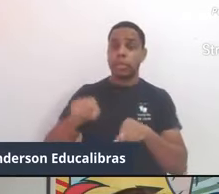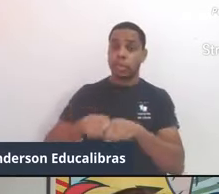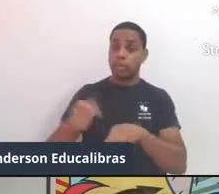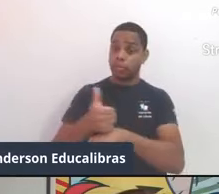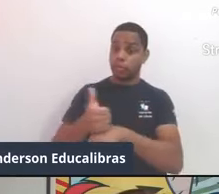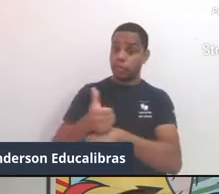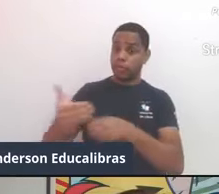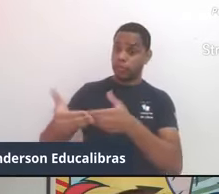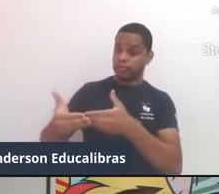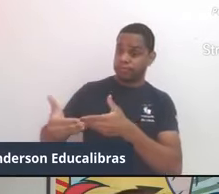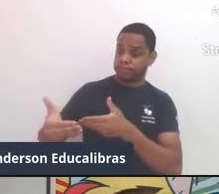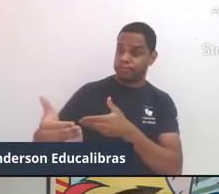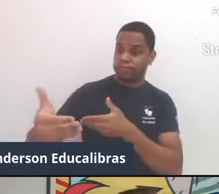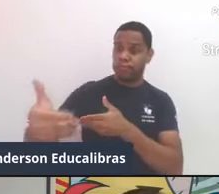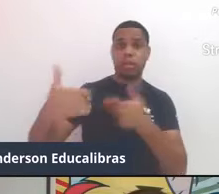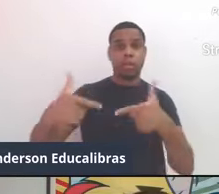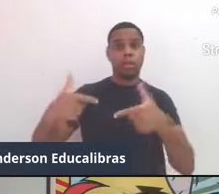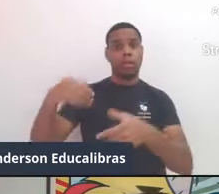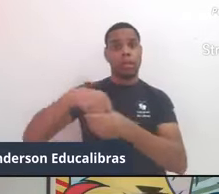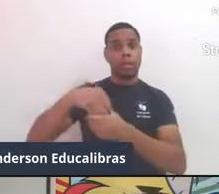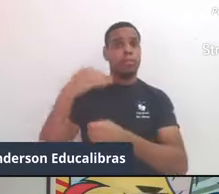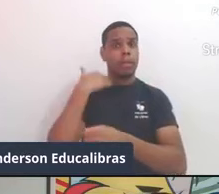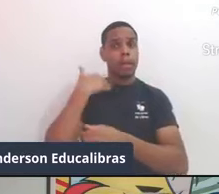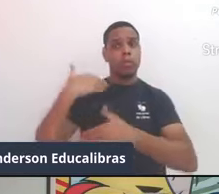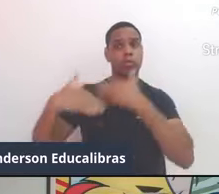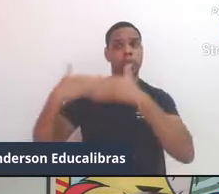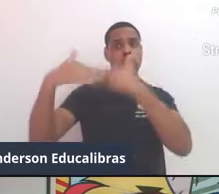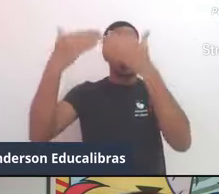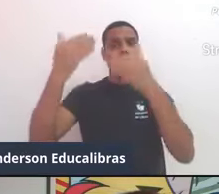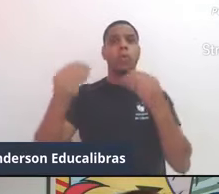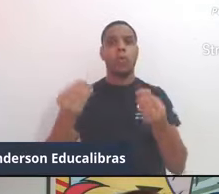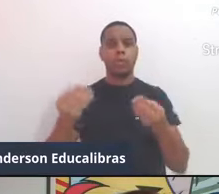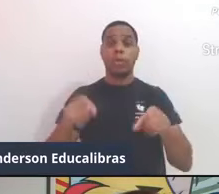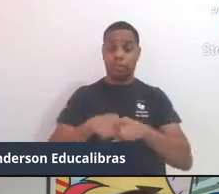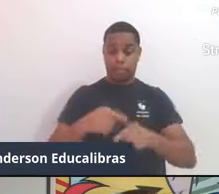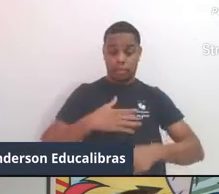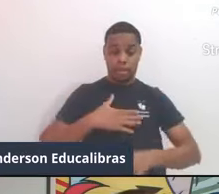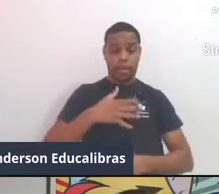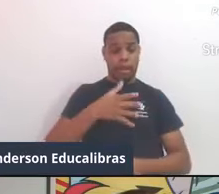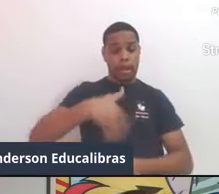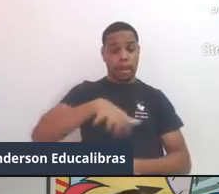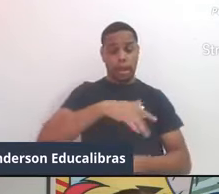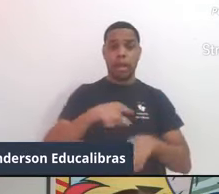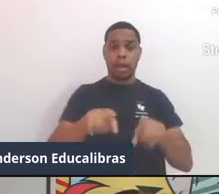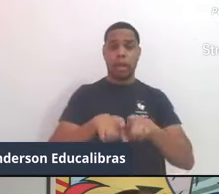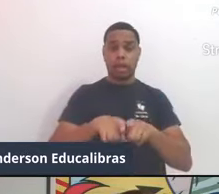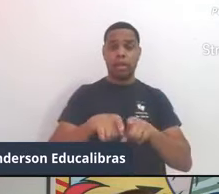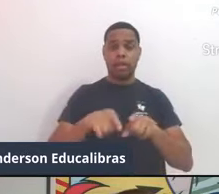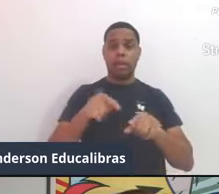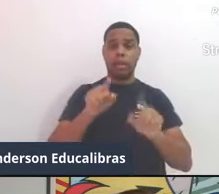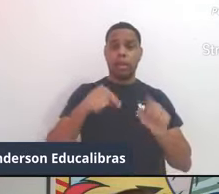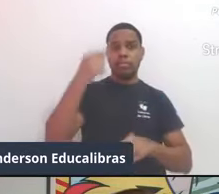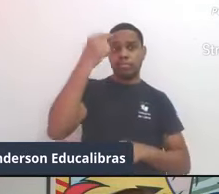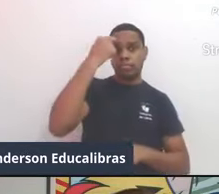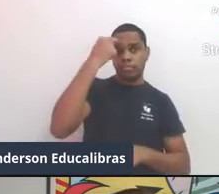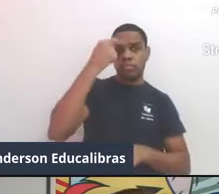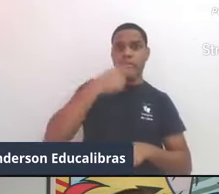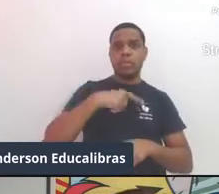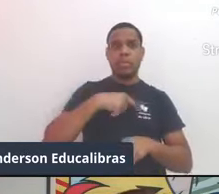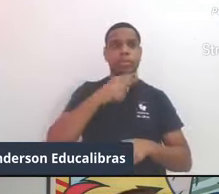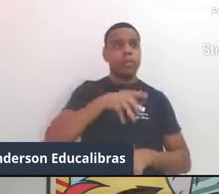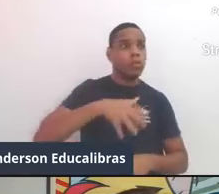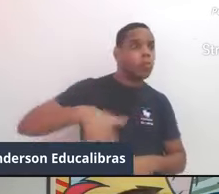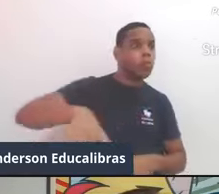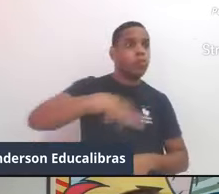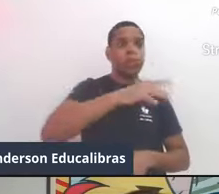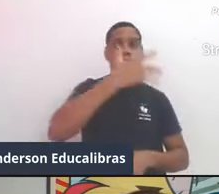de desenvolvimento continuado, e também, por meio da minha área como um todo, como que a gente pensa para o restante dos públicos, né?